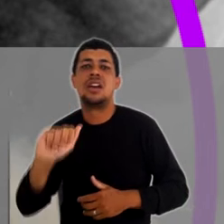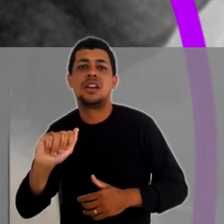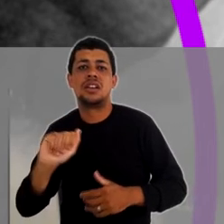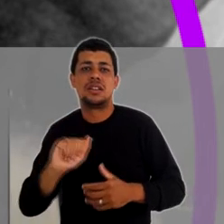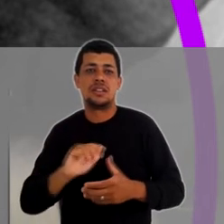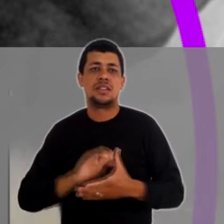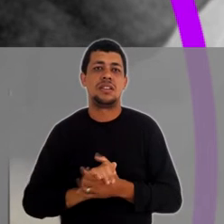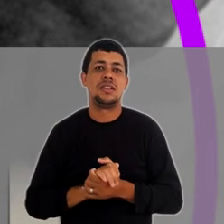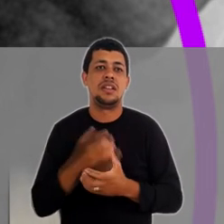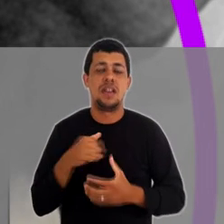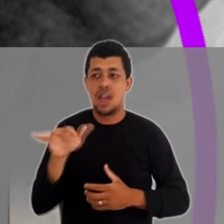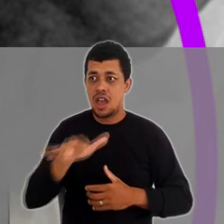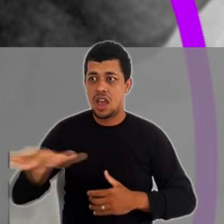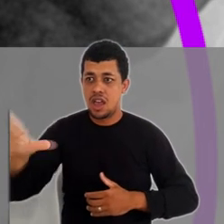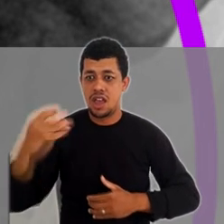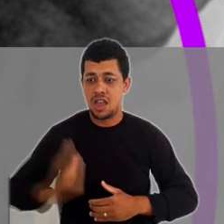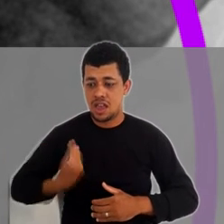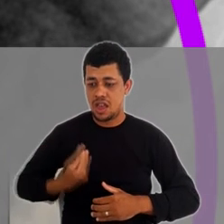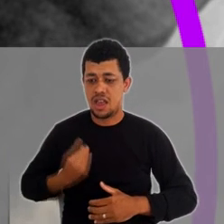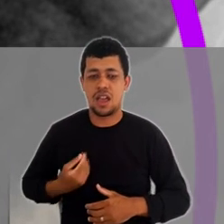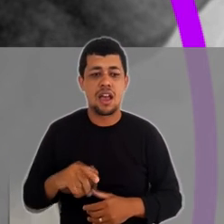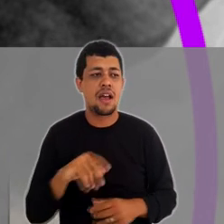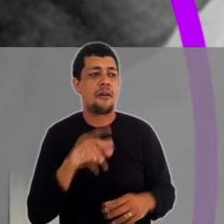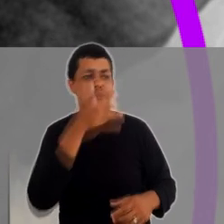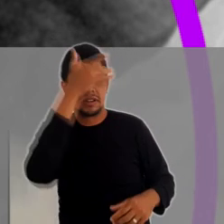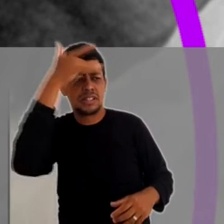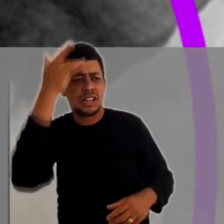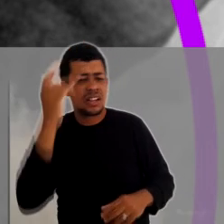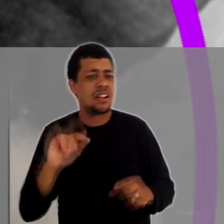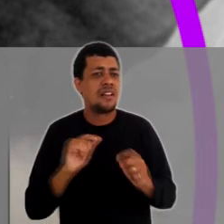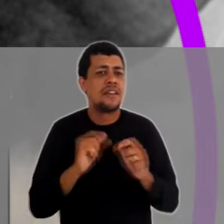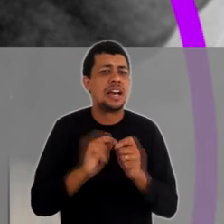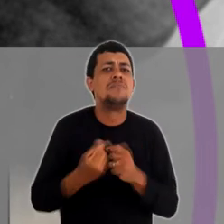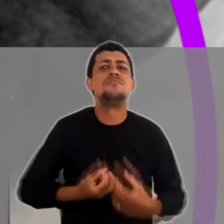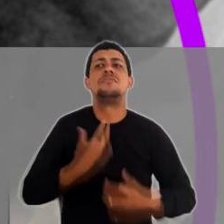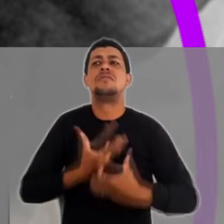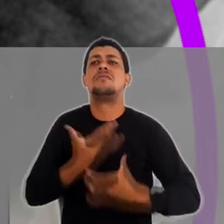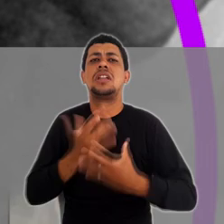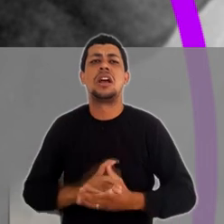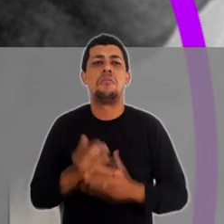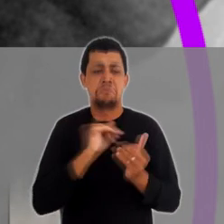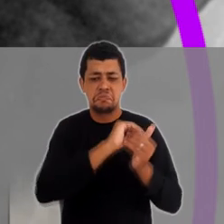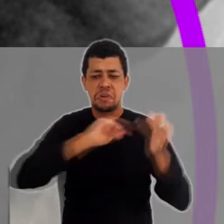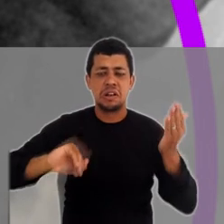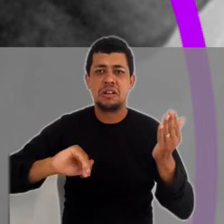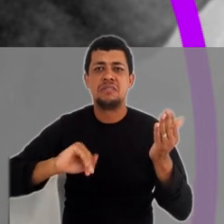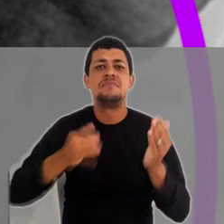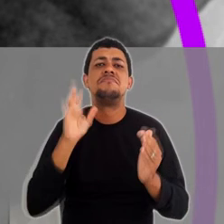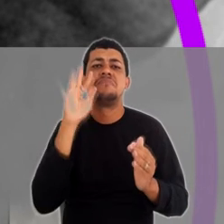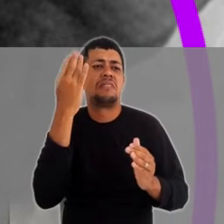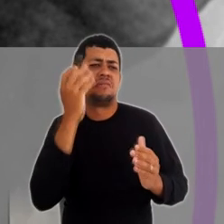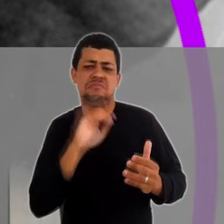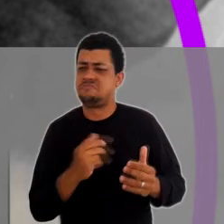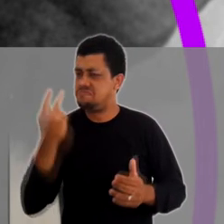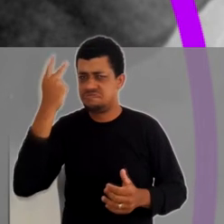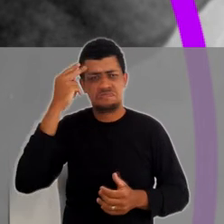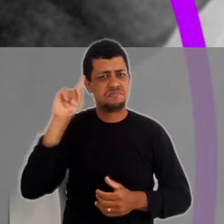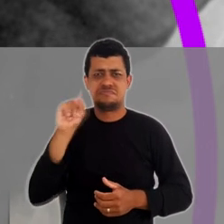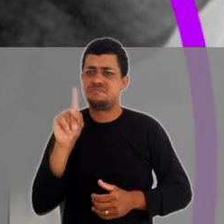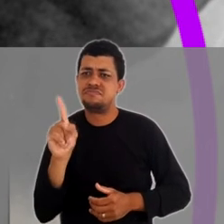Genocida. Ana Arendt dizia como quem faz poesia. Banalidade do mal não é nada normal.